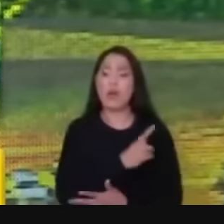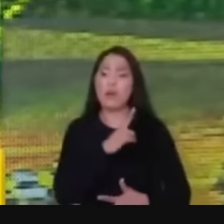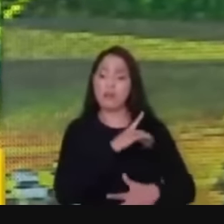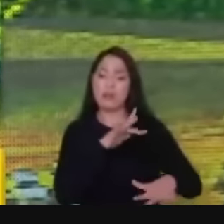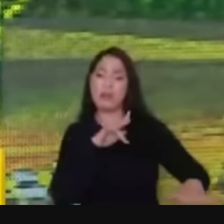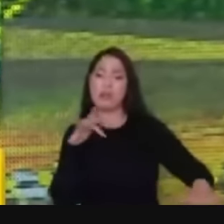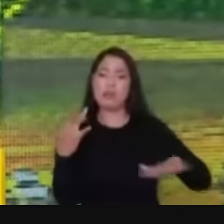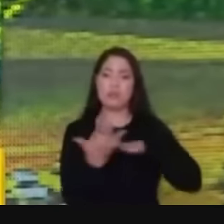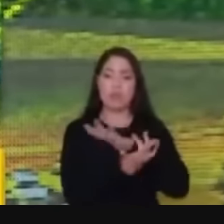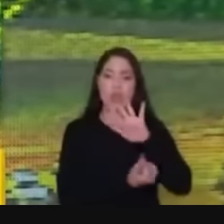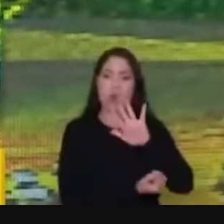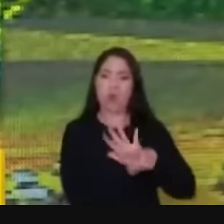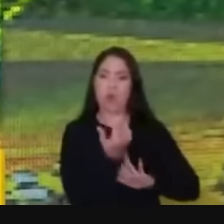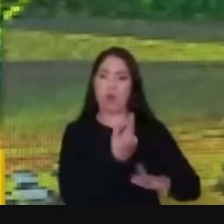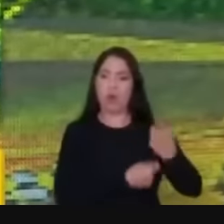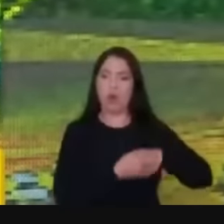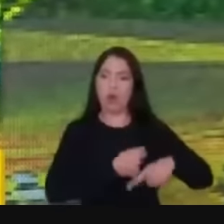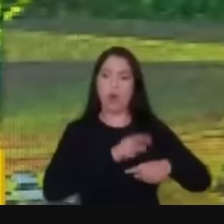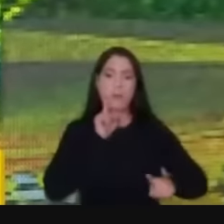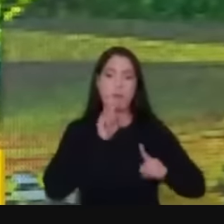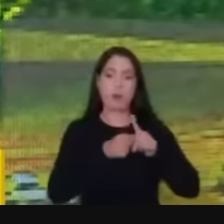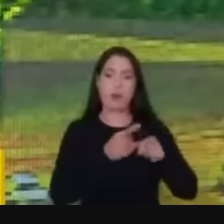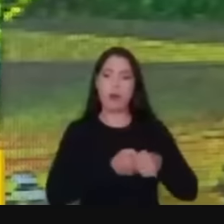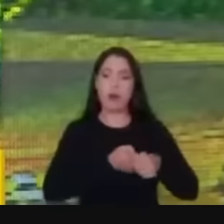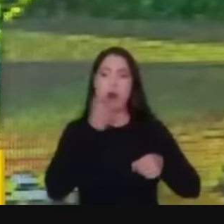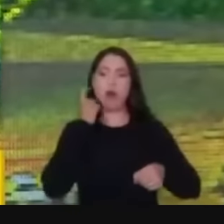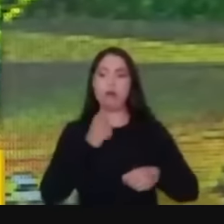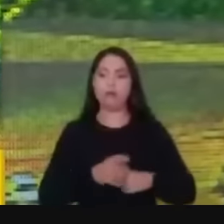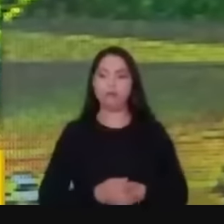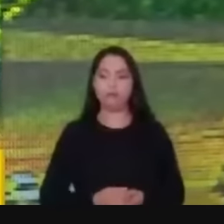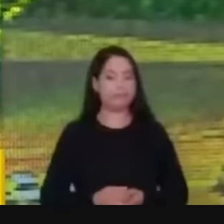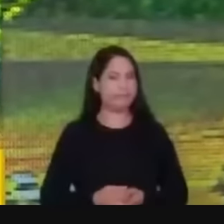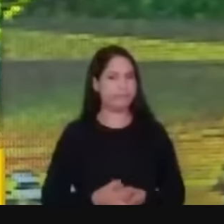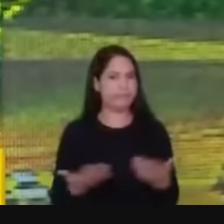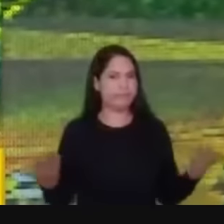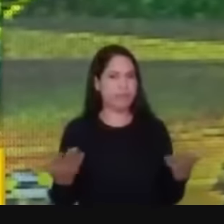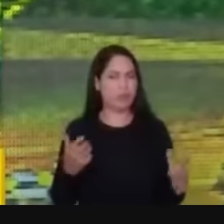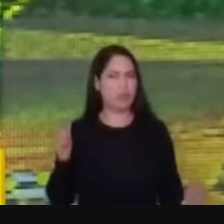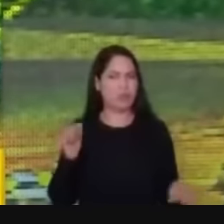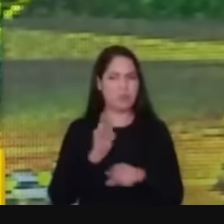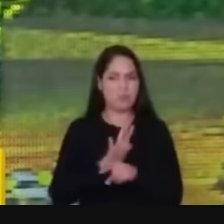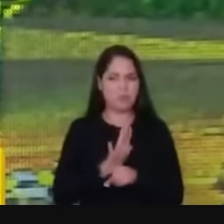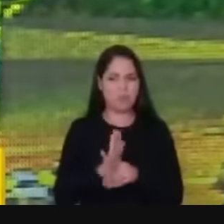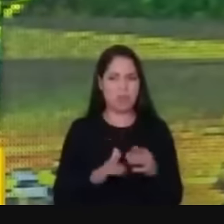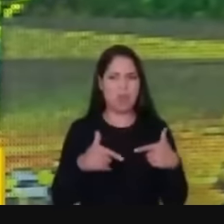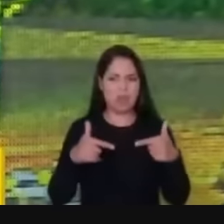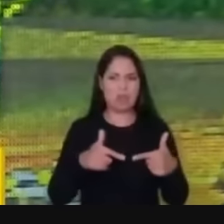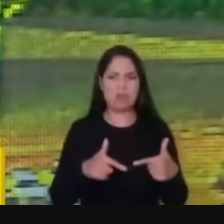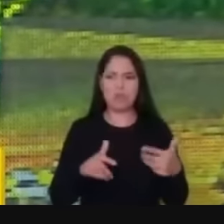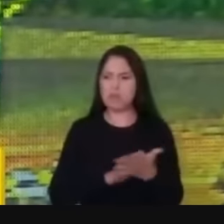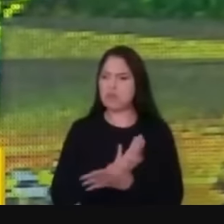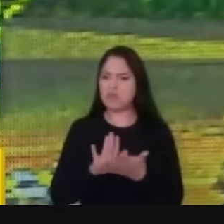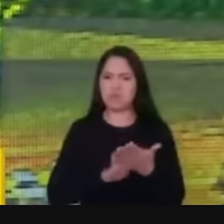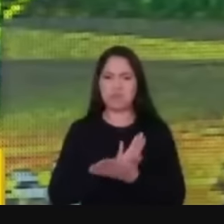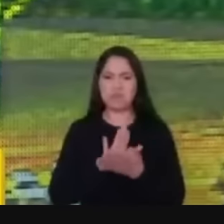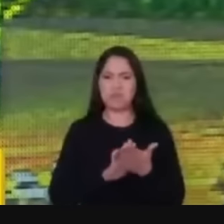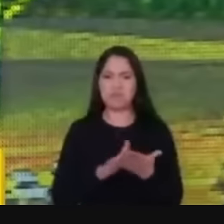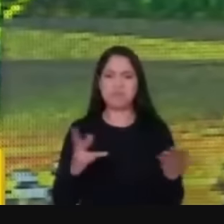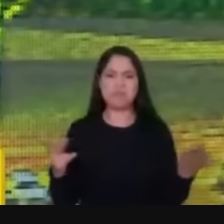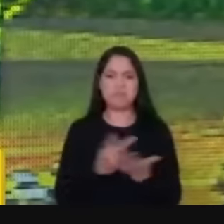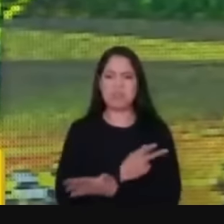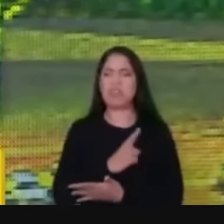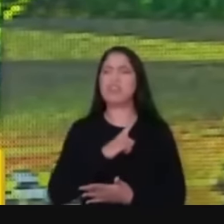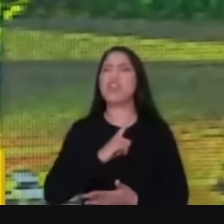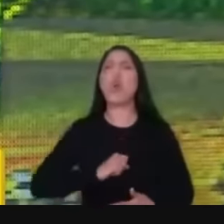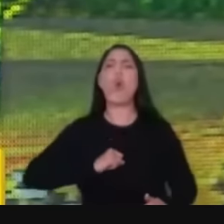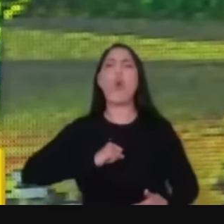em cima disso, buscando lucro. Nada fizeram para impedir esse exponencial aumento do discurso de